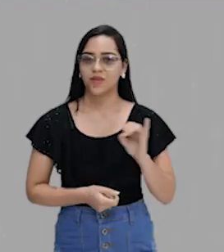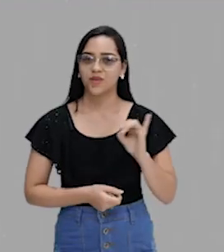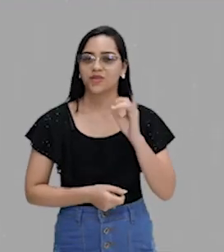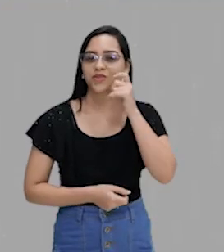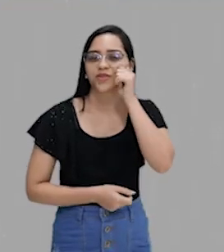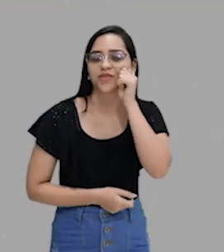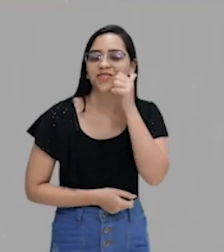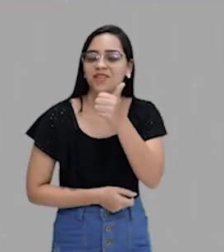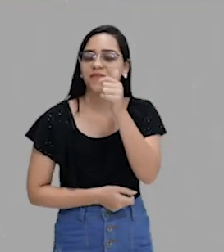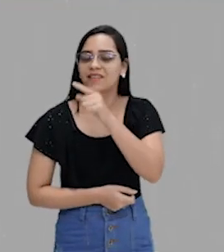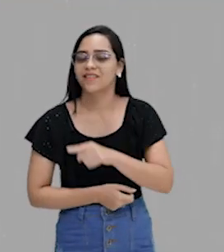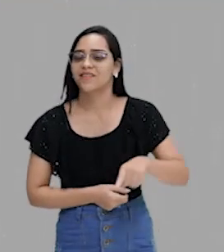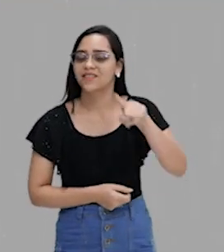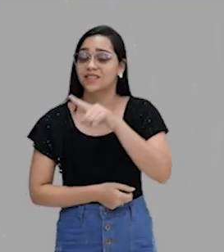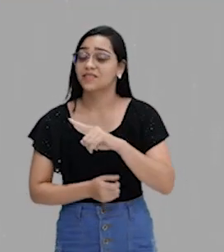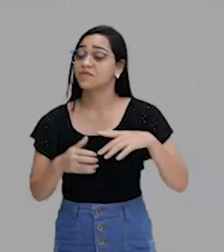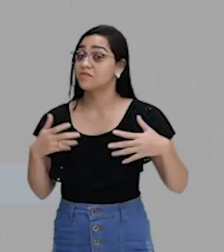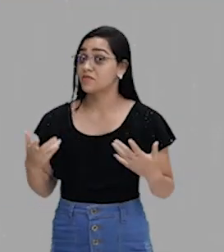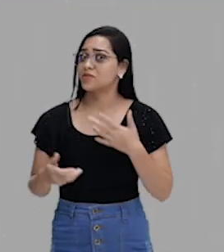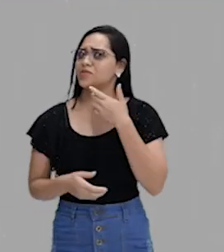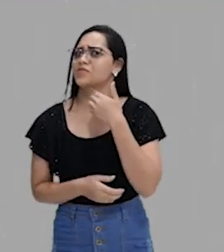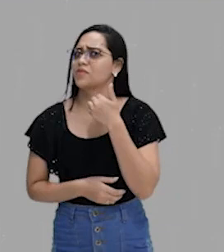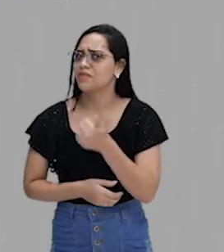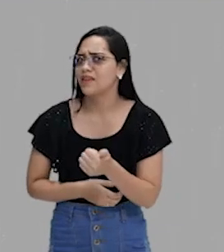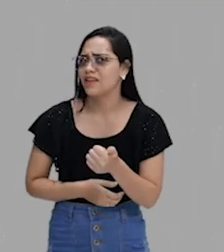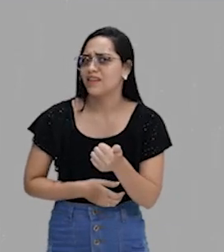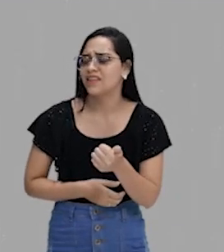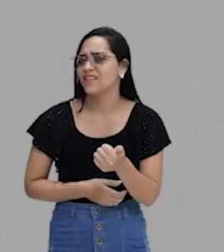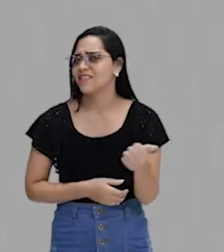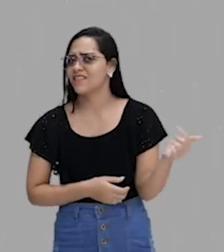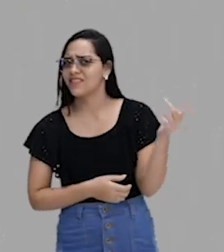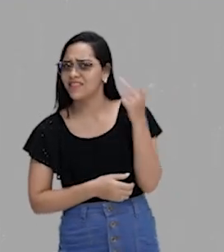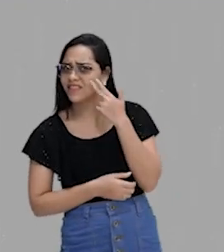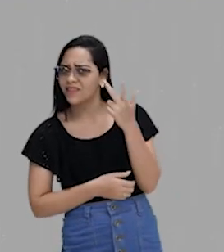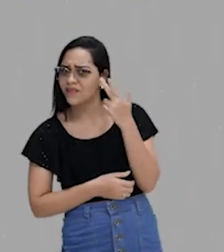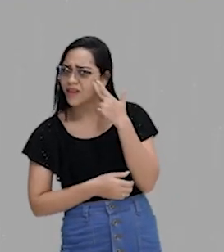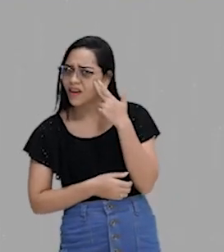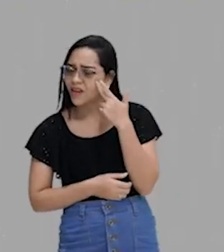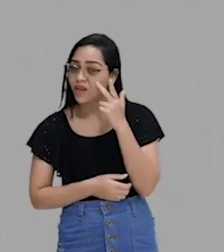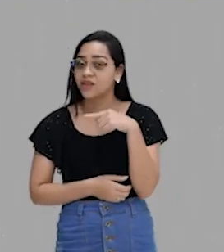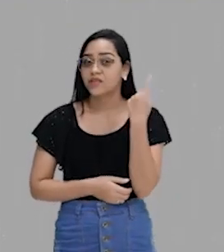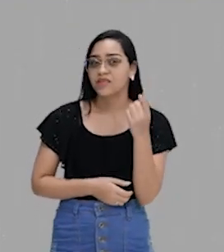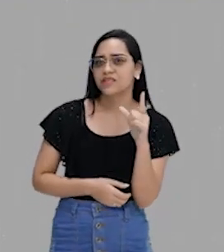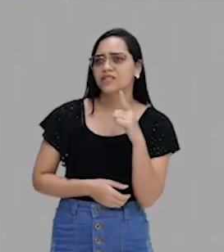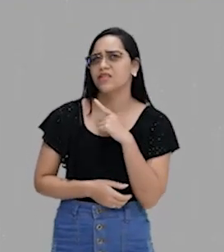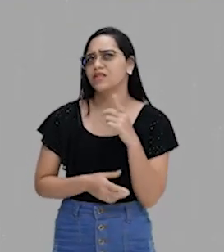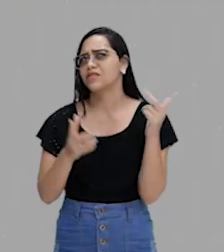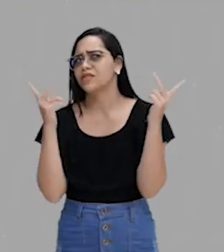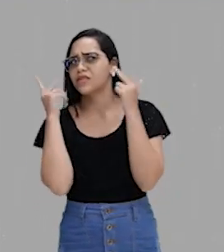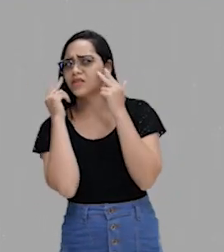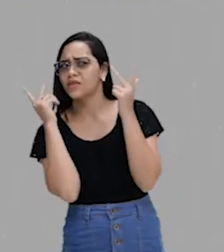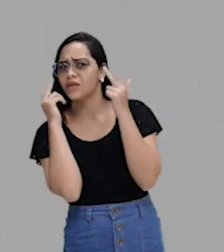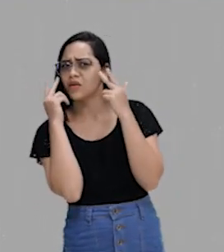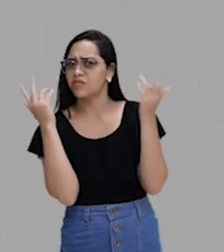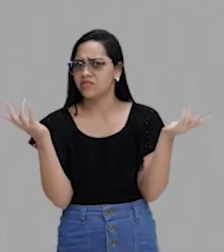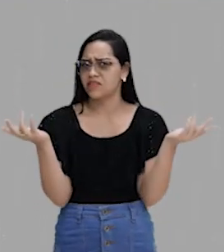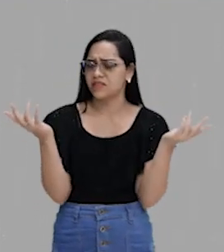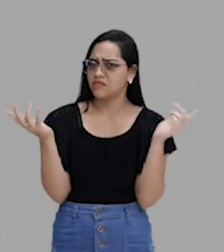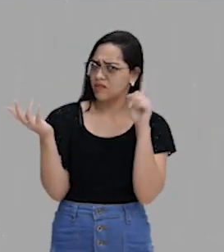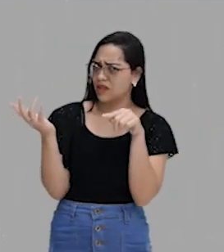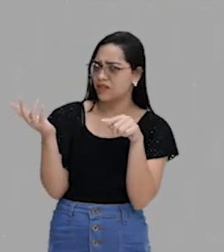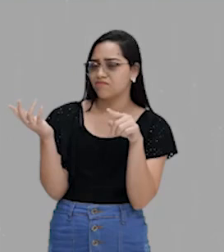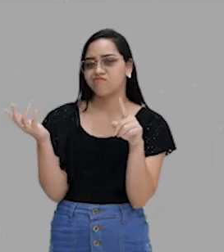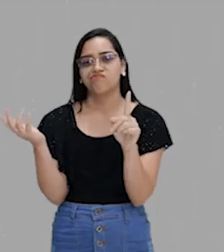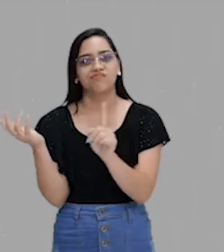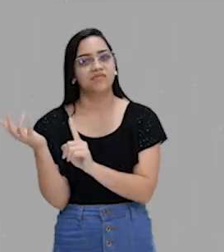Oi, chuchus, tudo bem com vocês? E aí, tudo bem? Tudo natural? Estamos vivendo numa naturalidade, hein, gente? Será? Acho